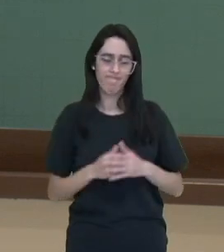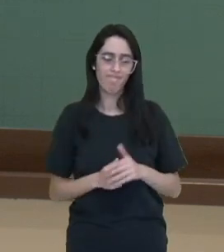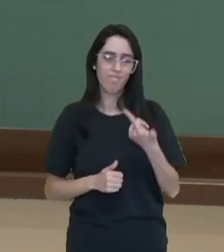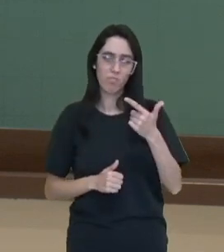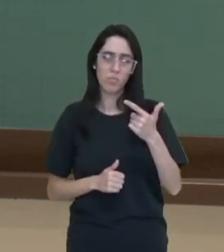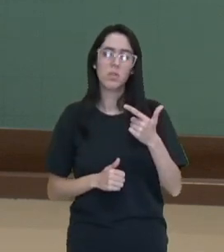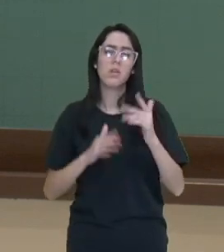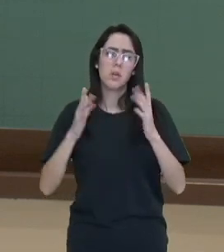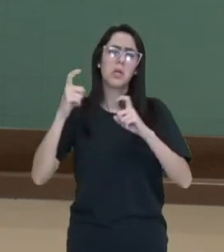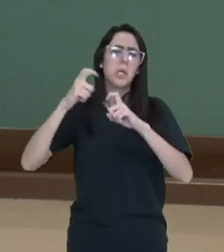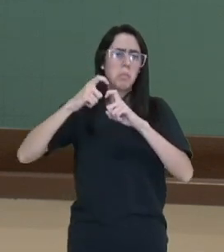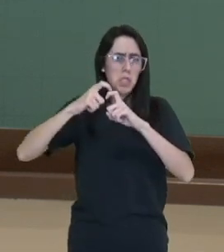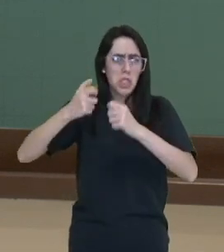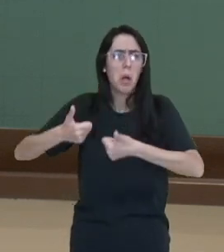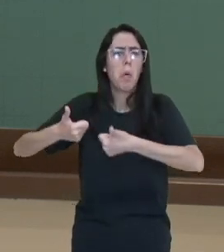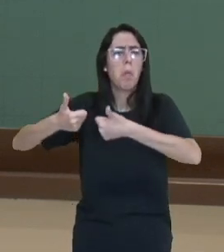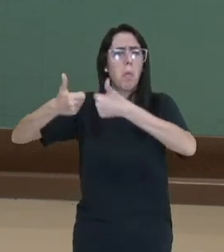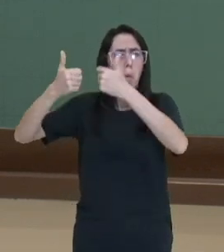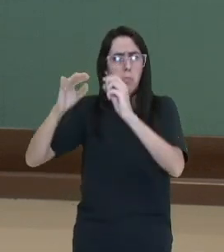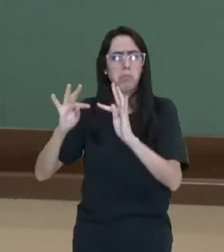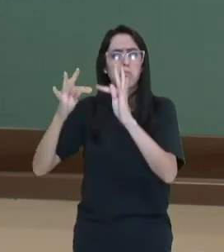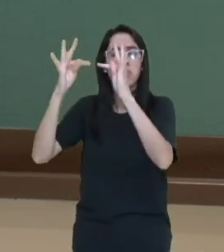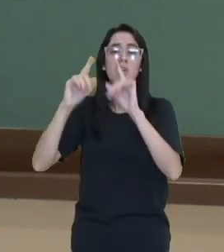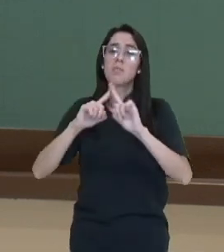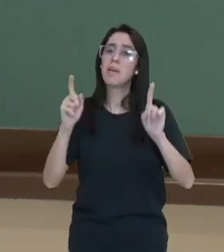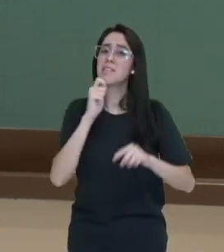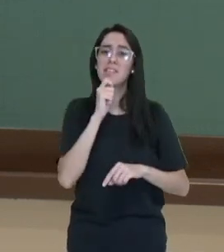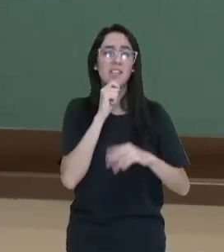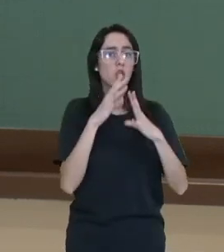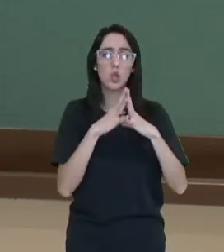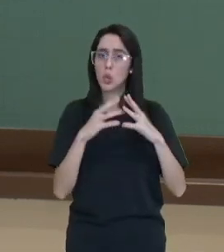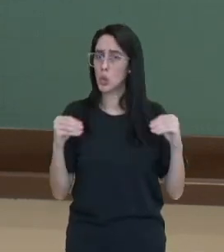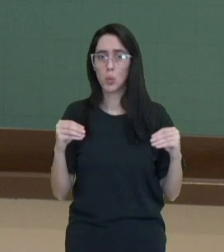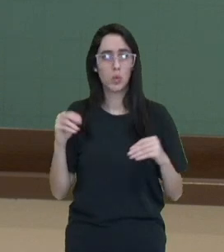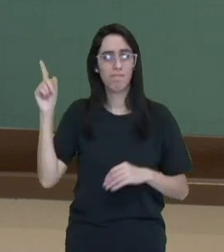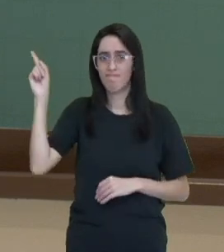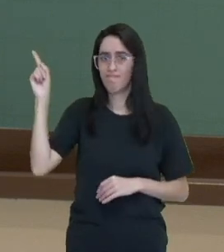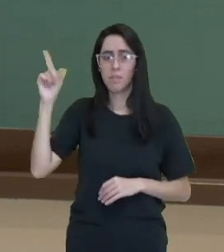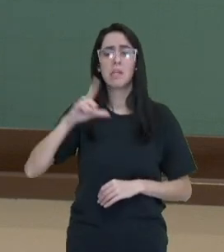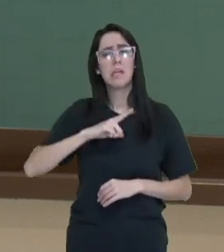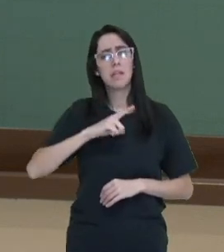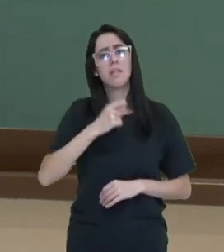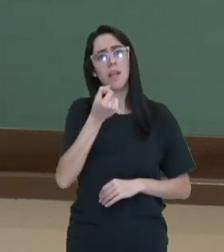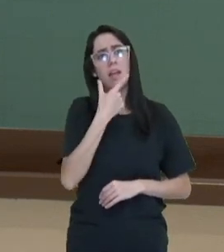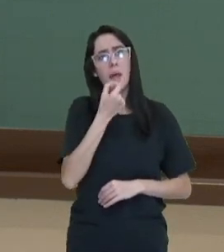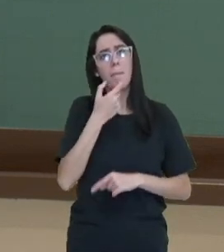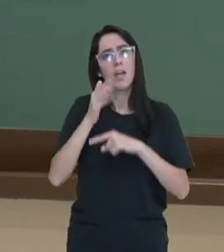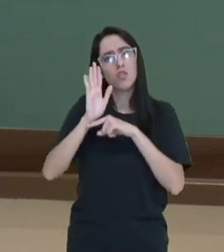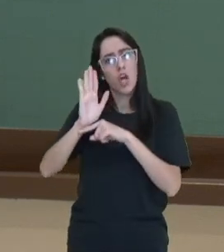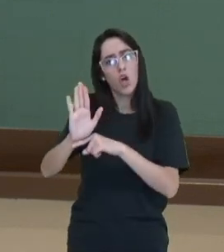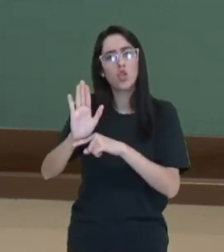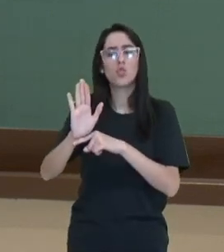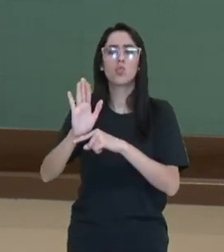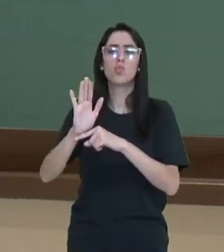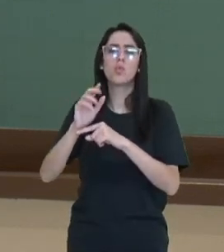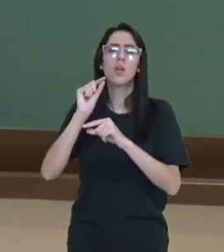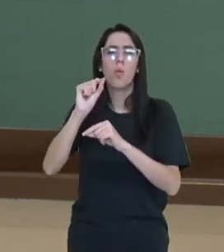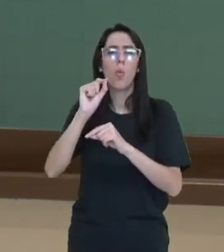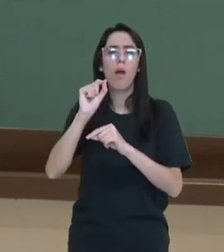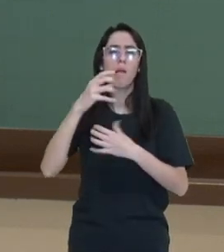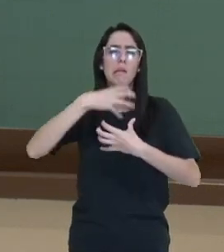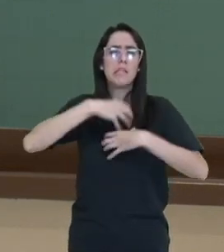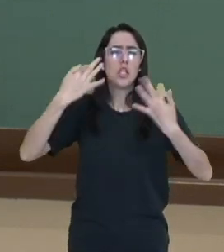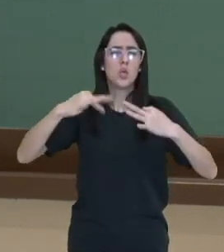esteja avançada, ainda não tem cura. Existem medicamentos que vão auxiliar na redução dos sinais,